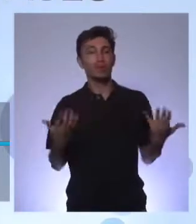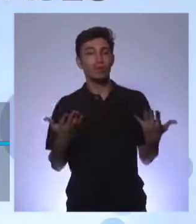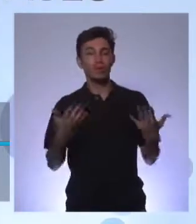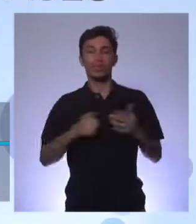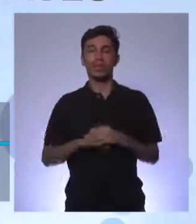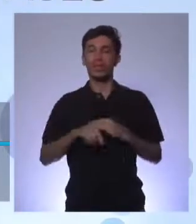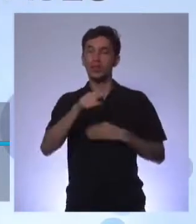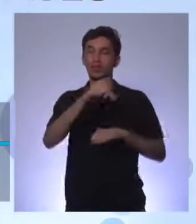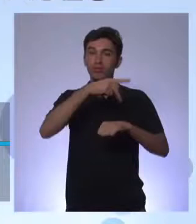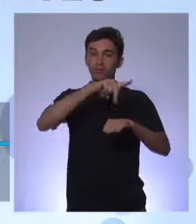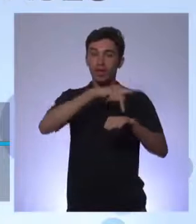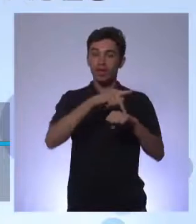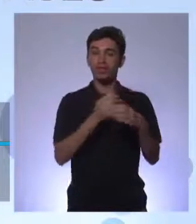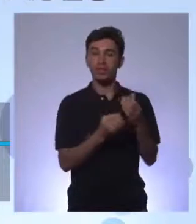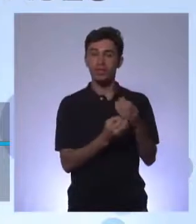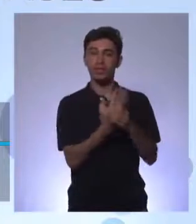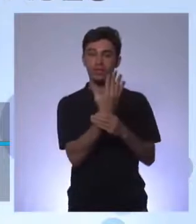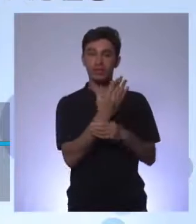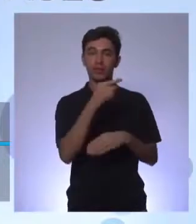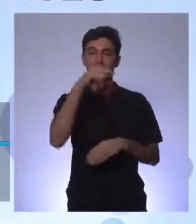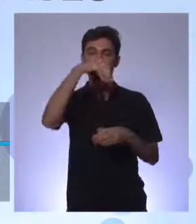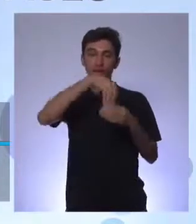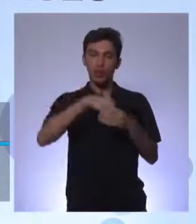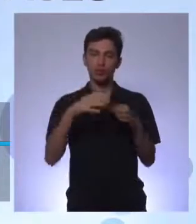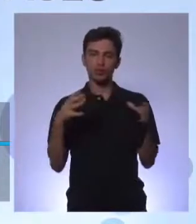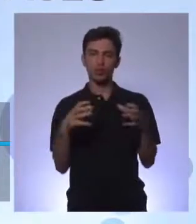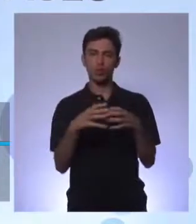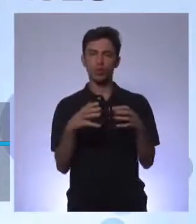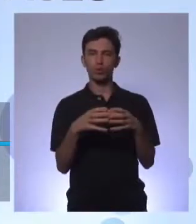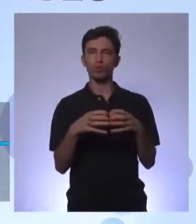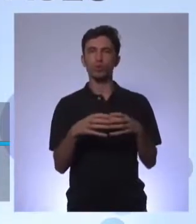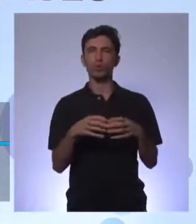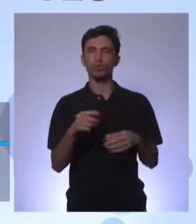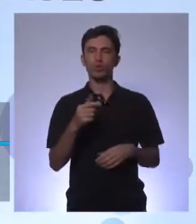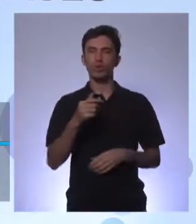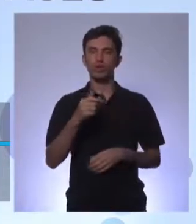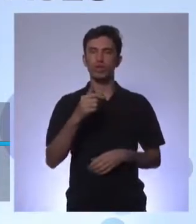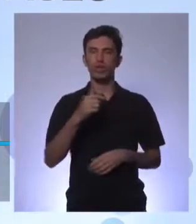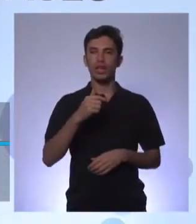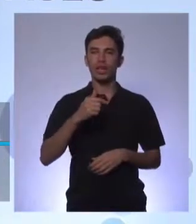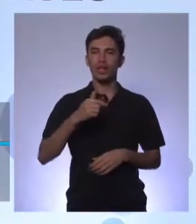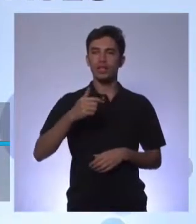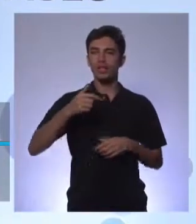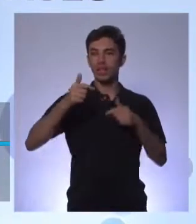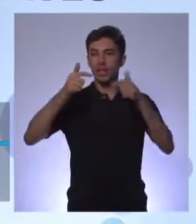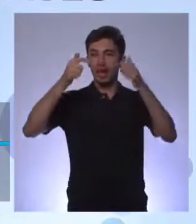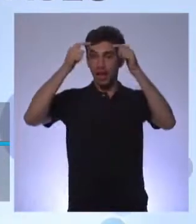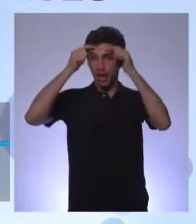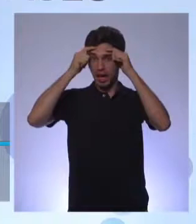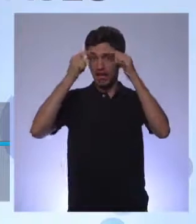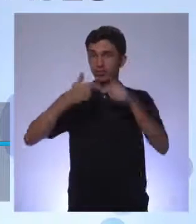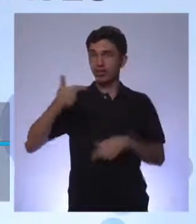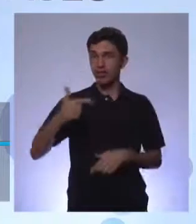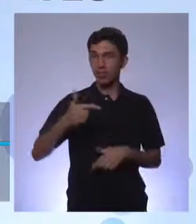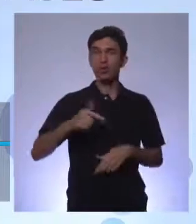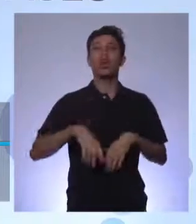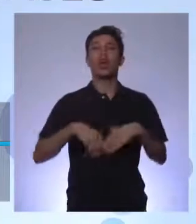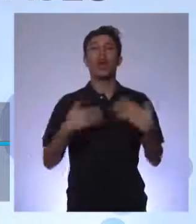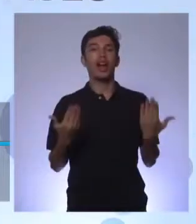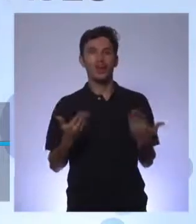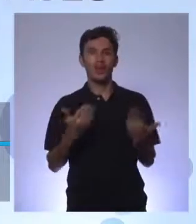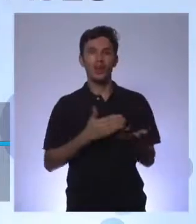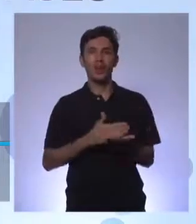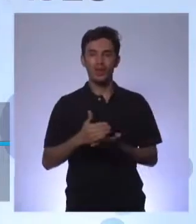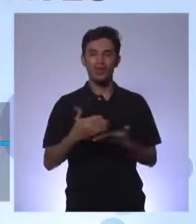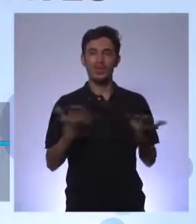os países que se formaram dentro de um conjunto de vice-reinos da Espanha, agora começam aí a